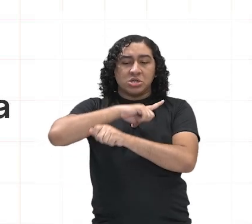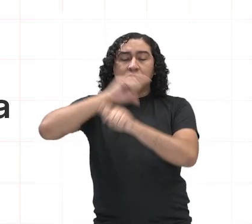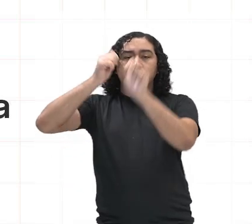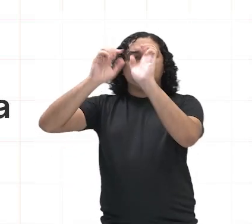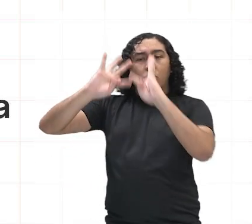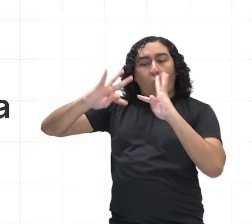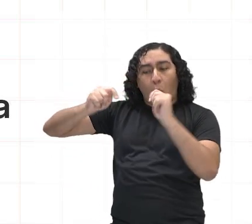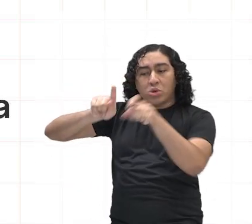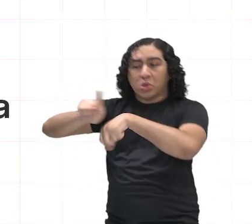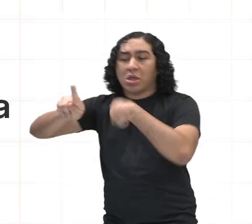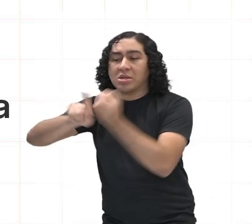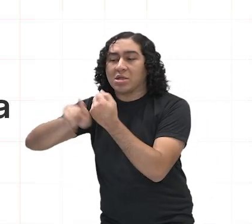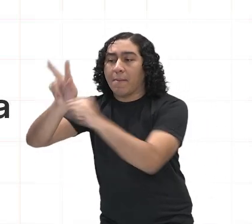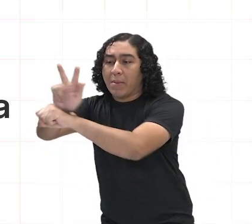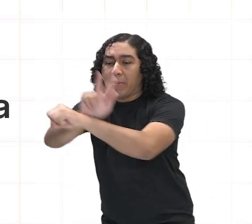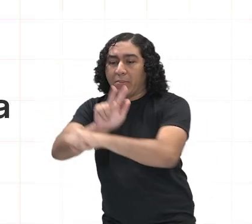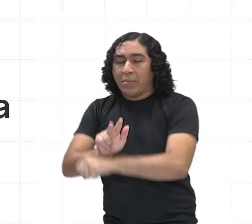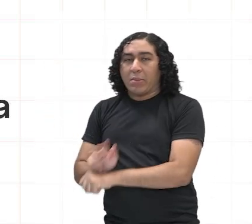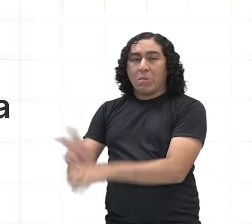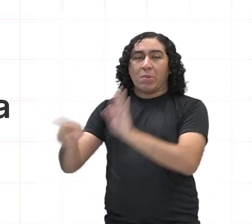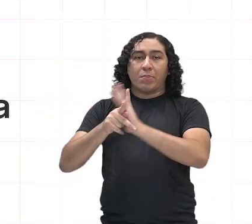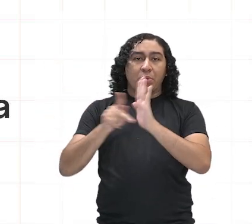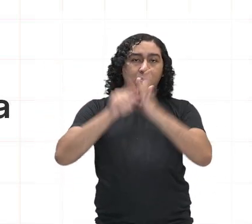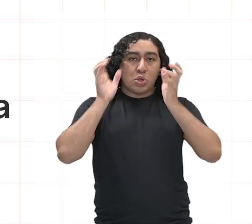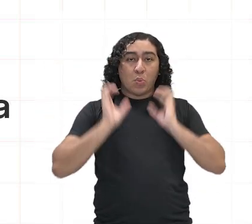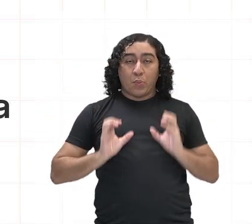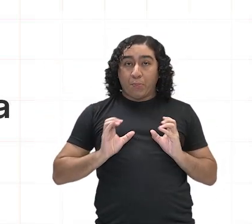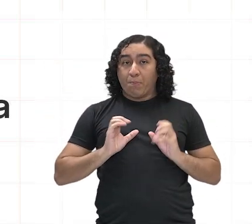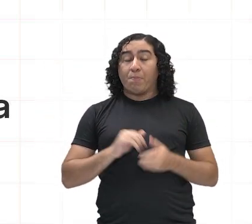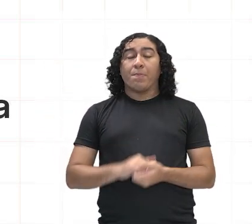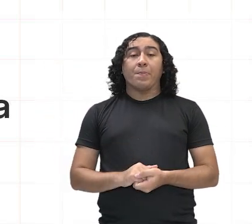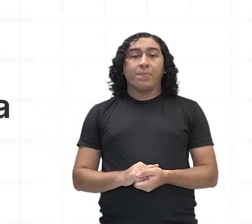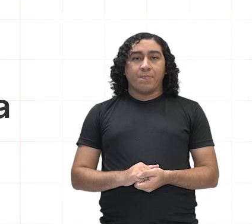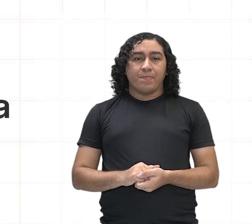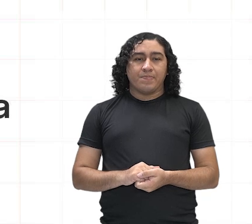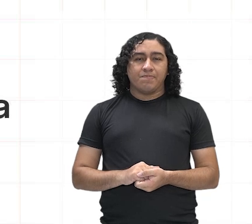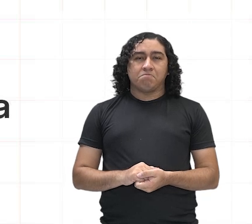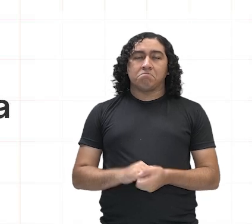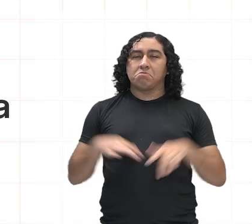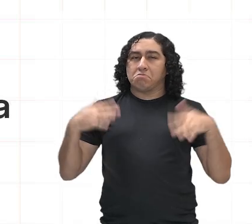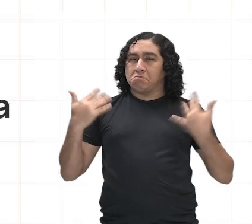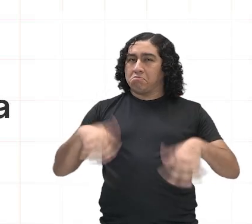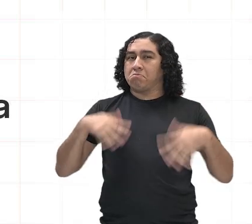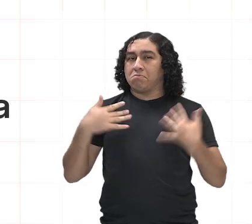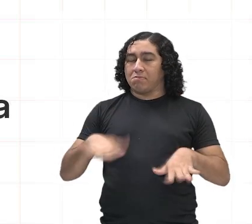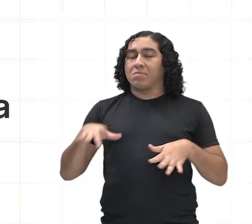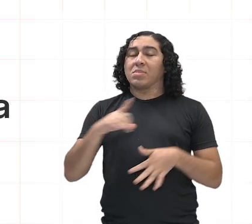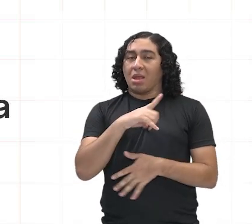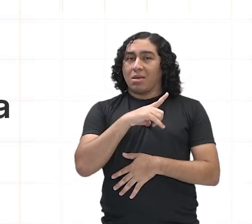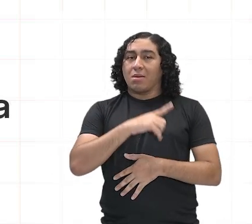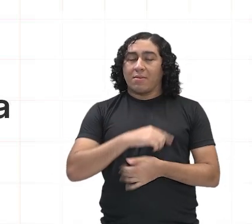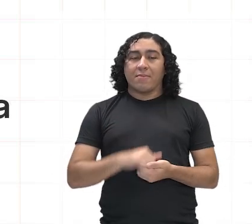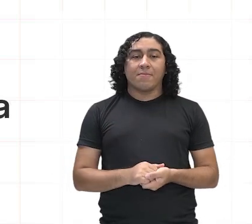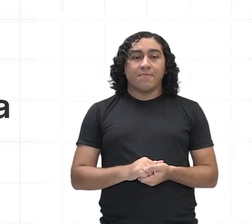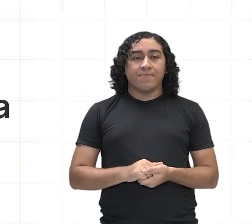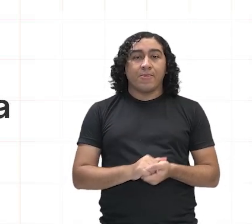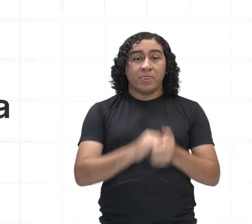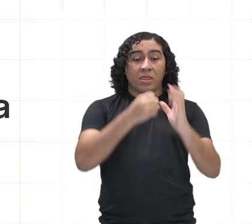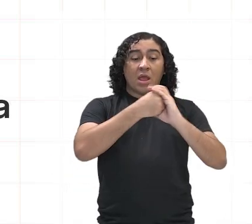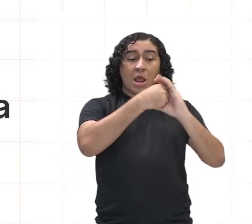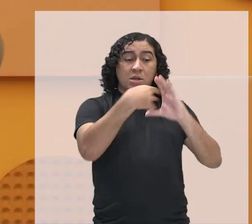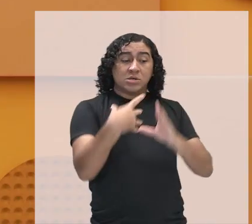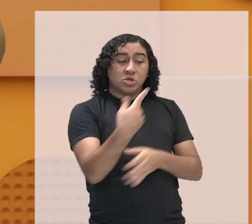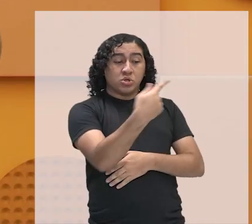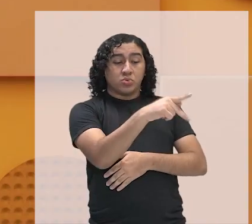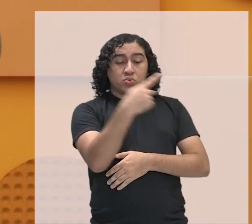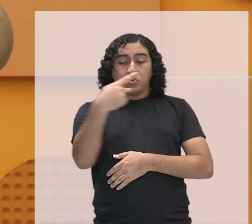e econômica, então, dos cidadãos. Nossa, né? Então nós temos aí essa caracterização, então,